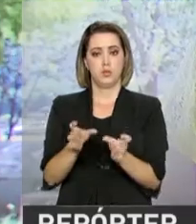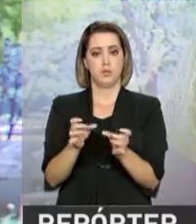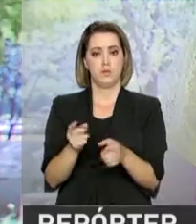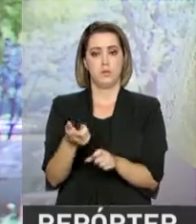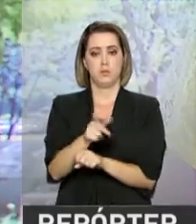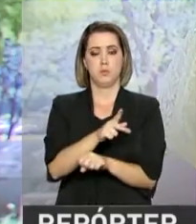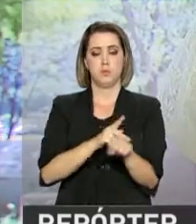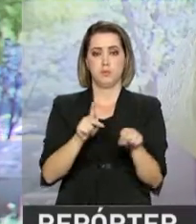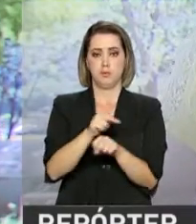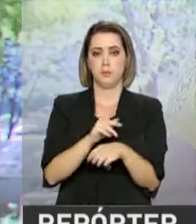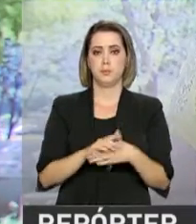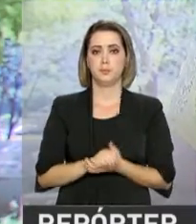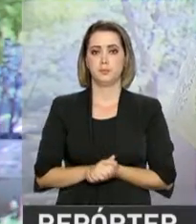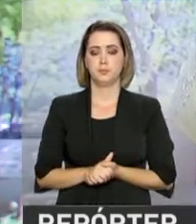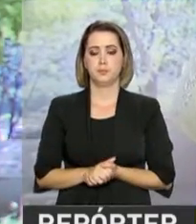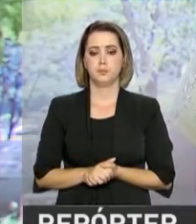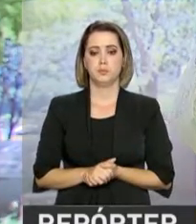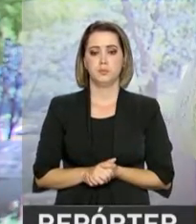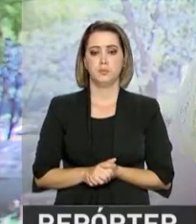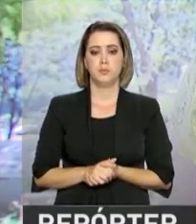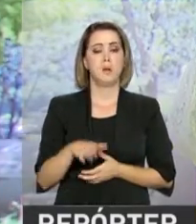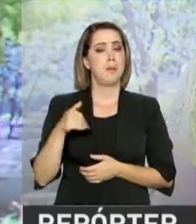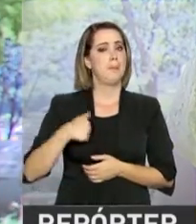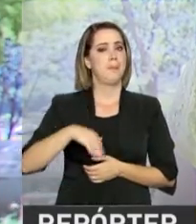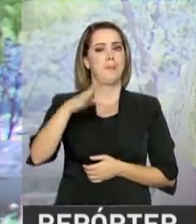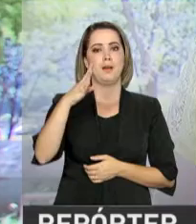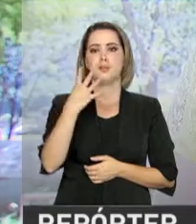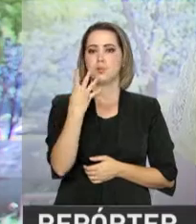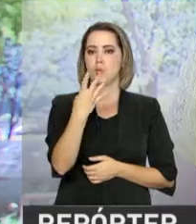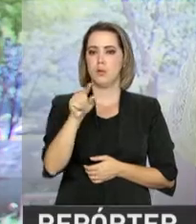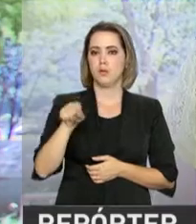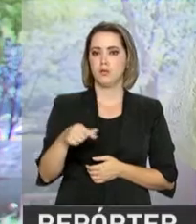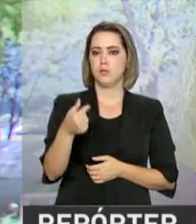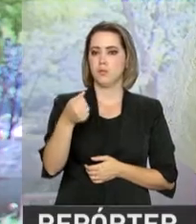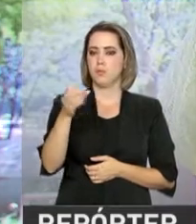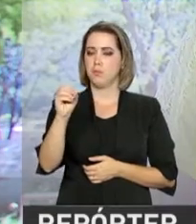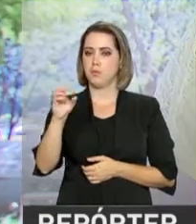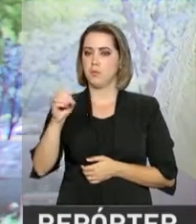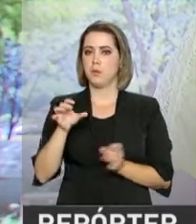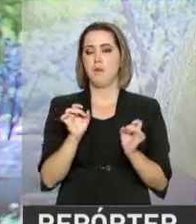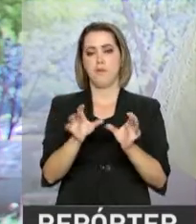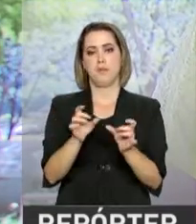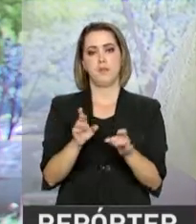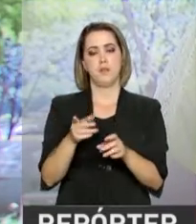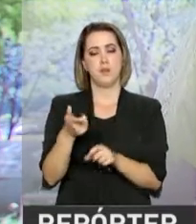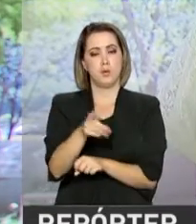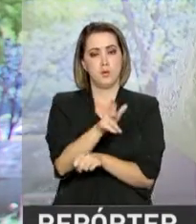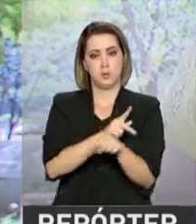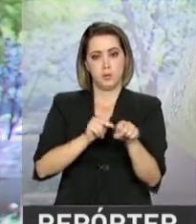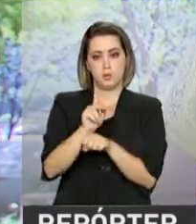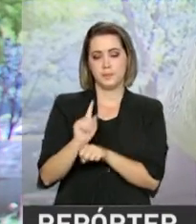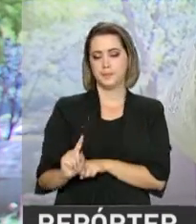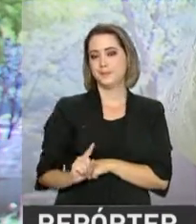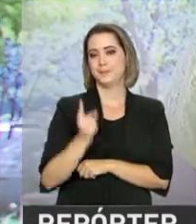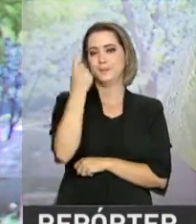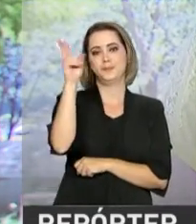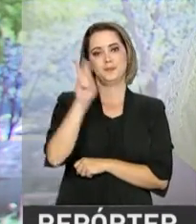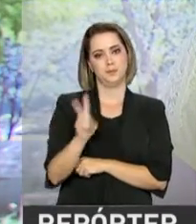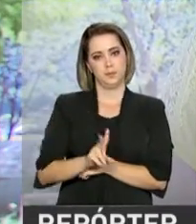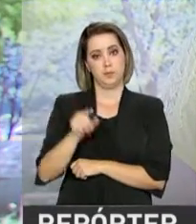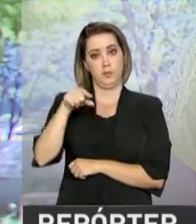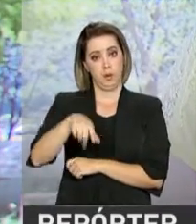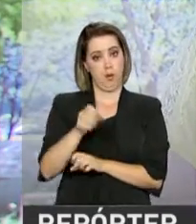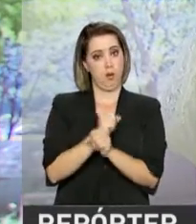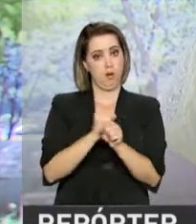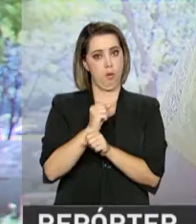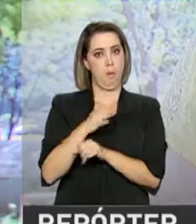Em 2016, mais de 4.700 empresas exportaram pela primeira vez. E em 2017, estão